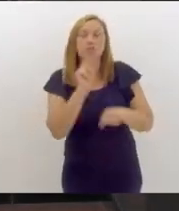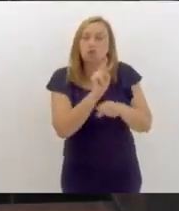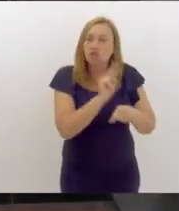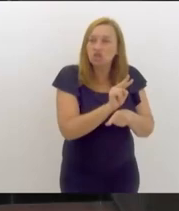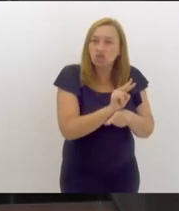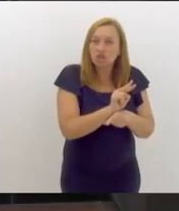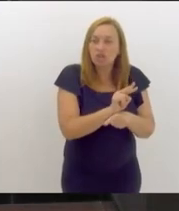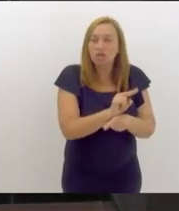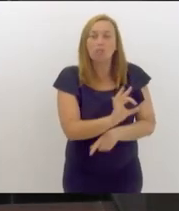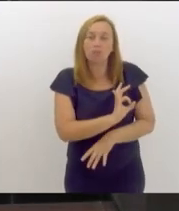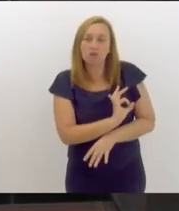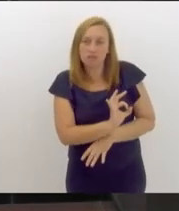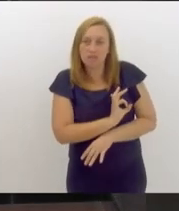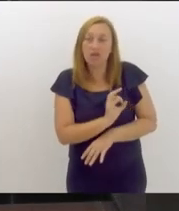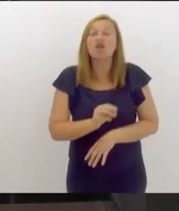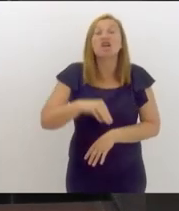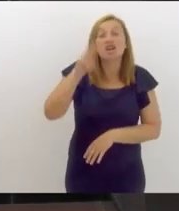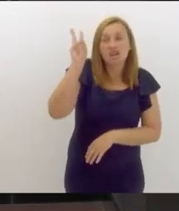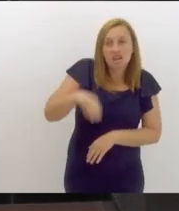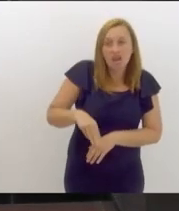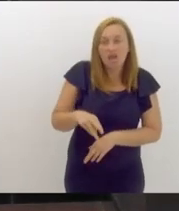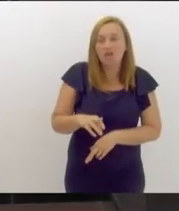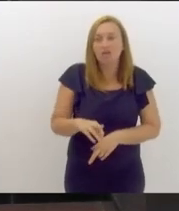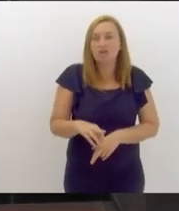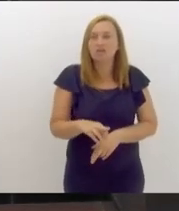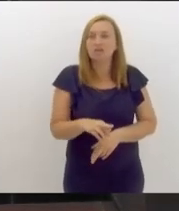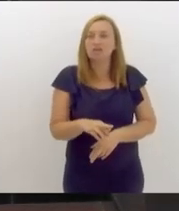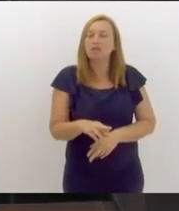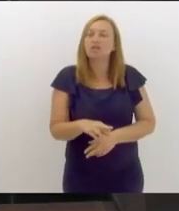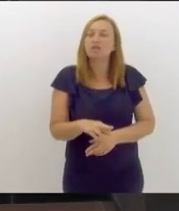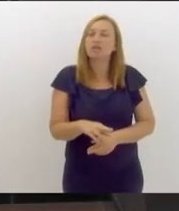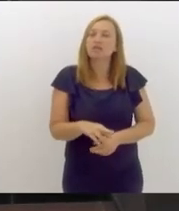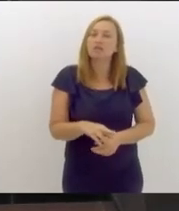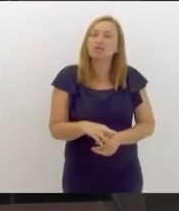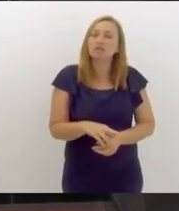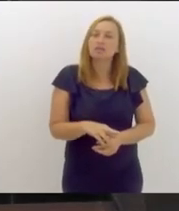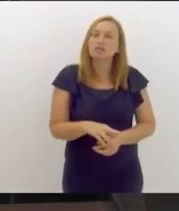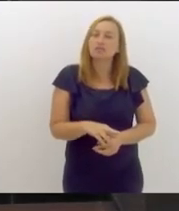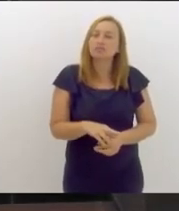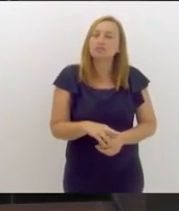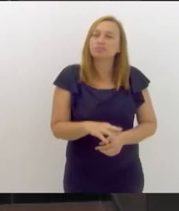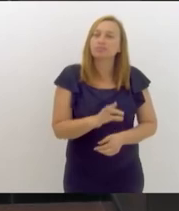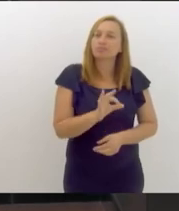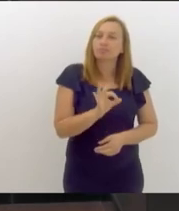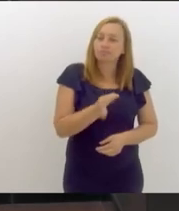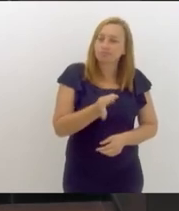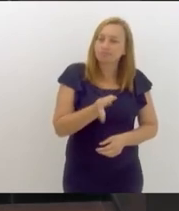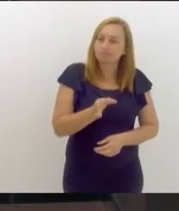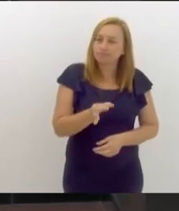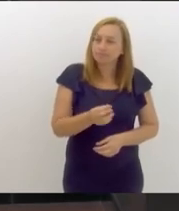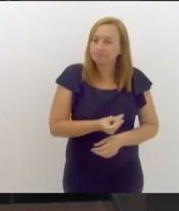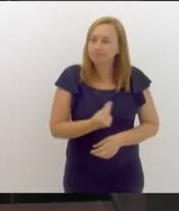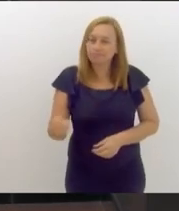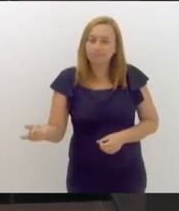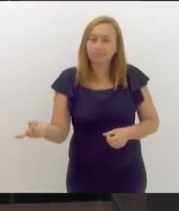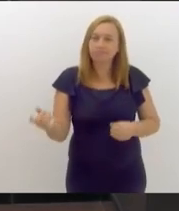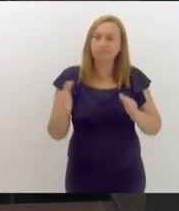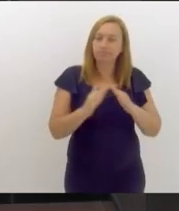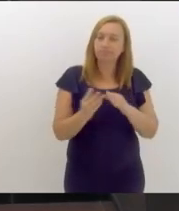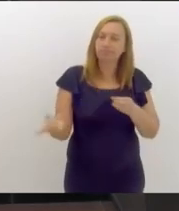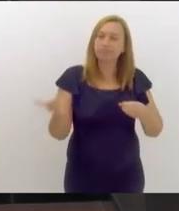policial quem tem que realmente ter respaldo para que possa sair de casa com a certeza que possa voltar